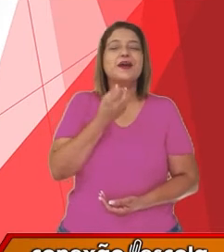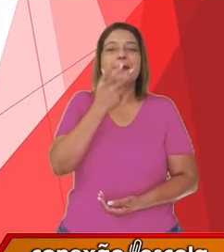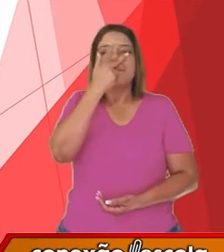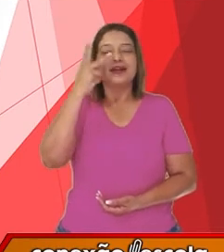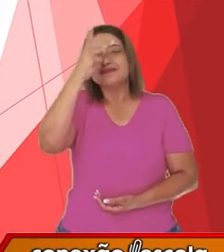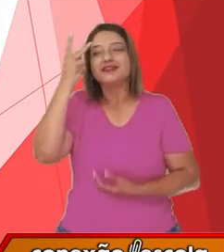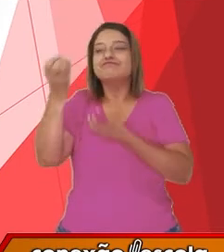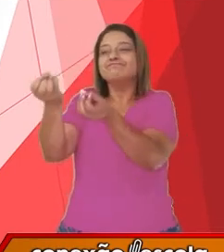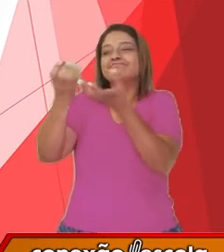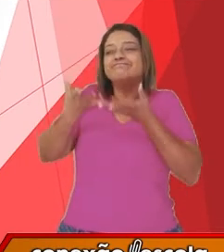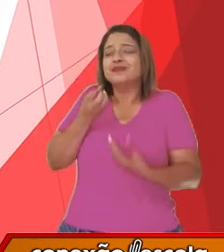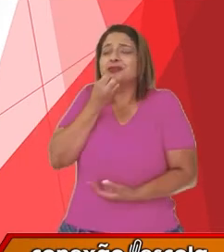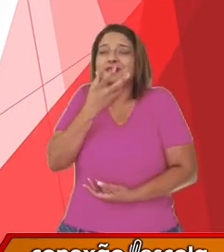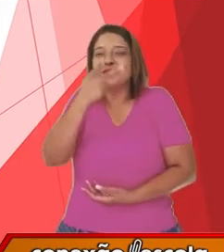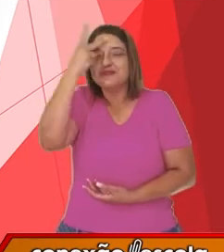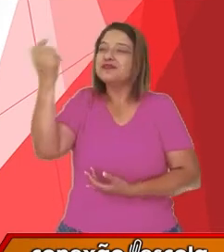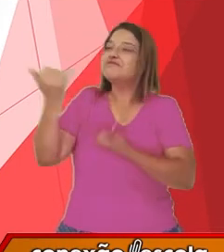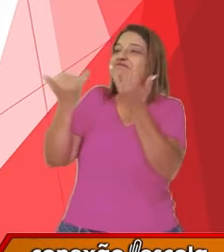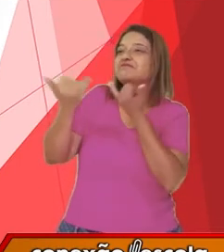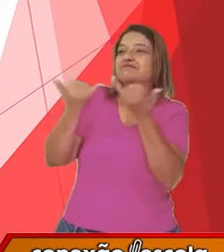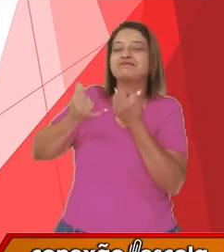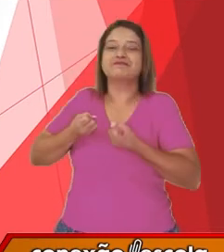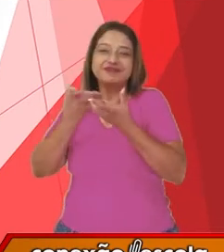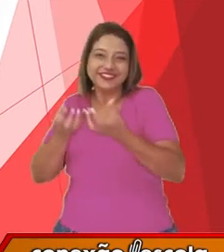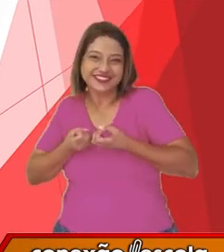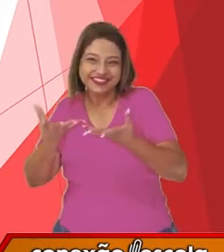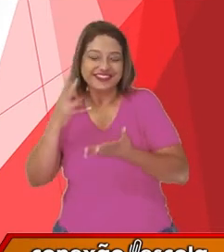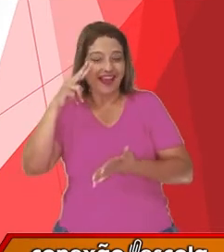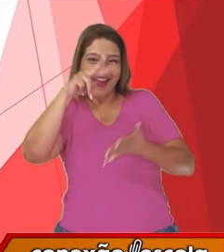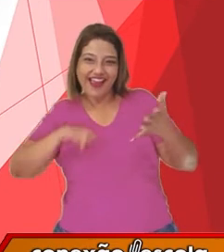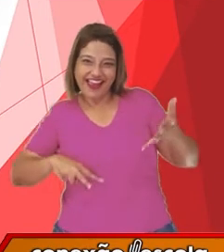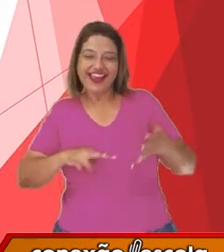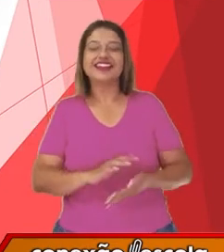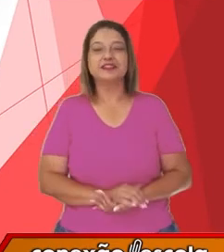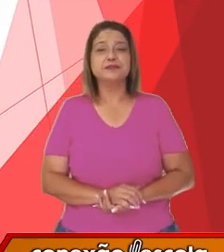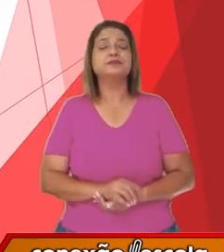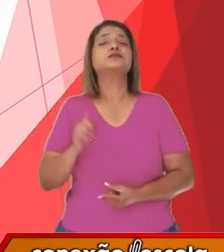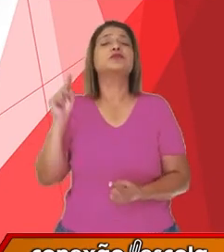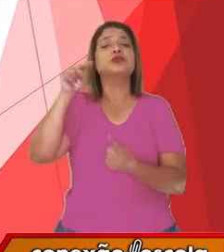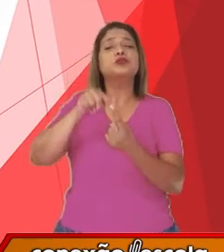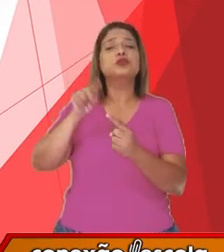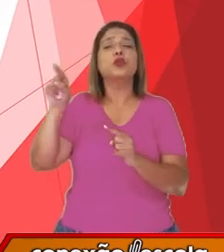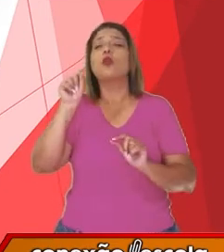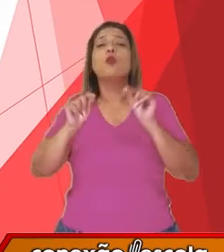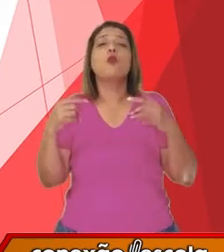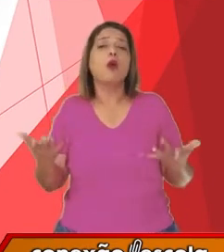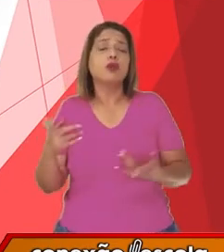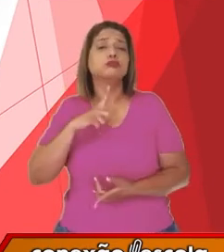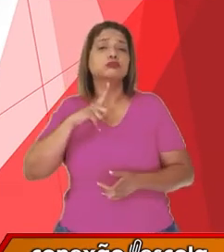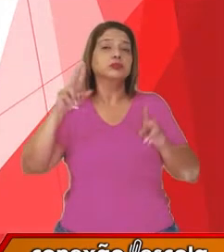muito gratificante a gente ouvir e ler um poema. Do que o poema tratou? Qual é o